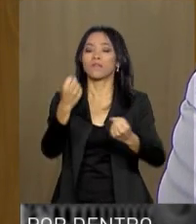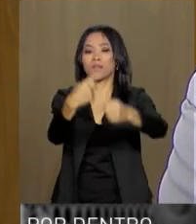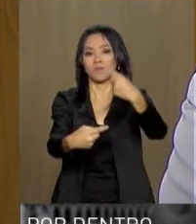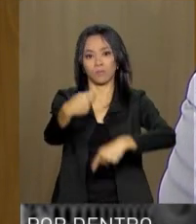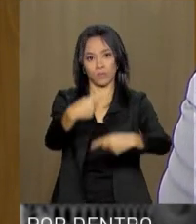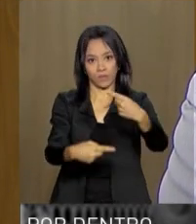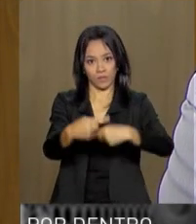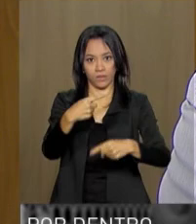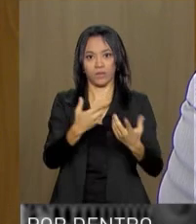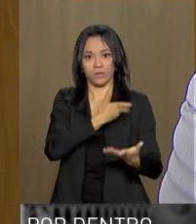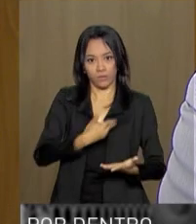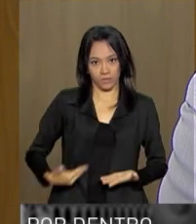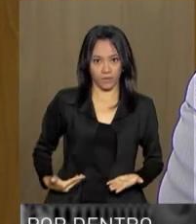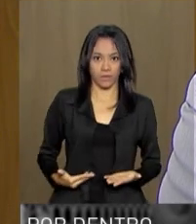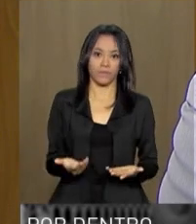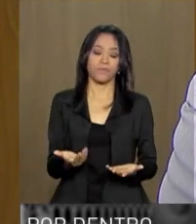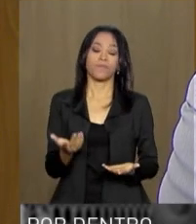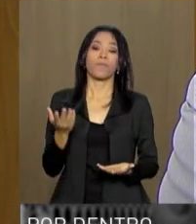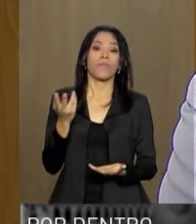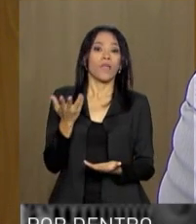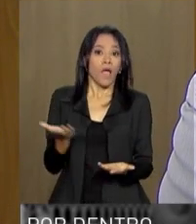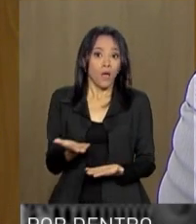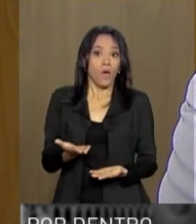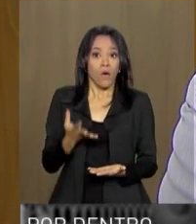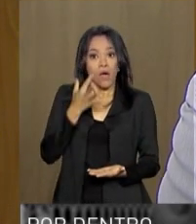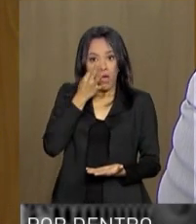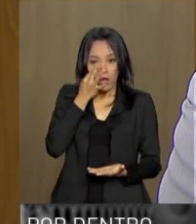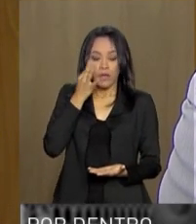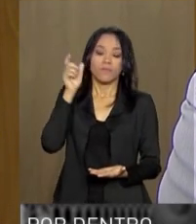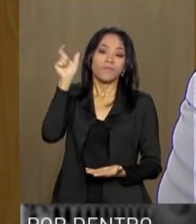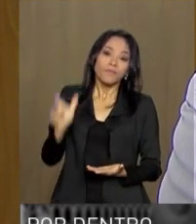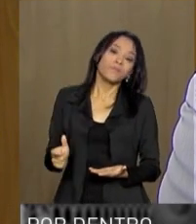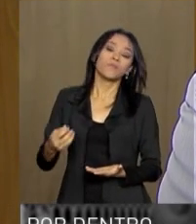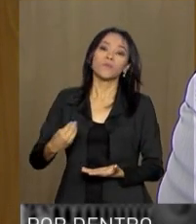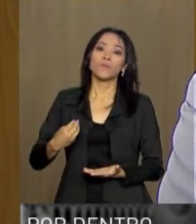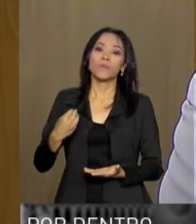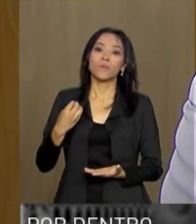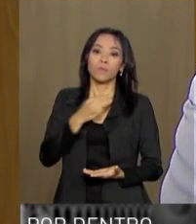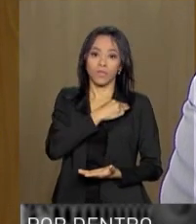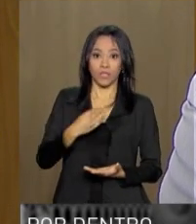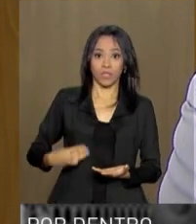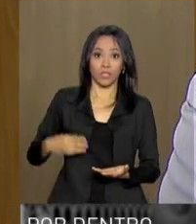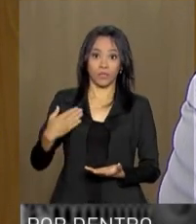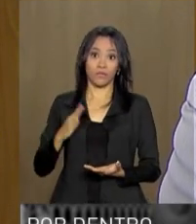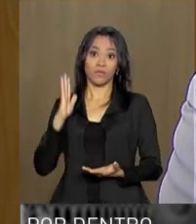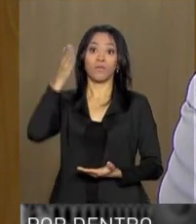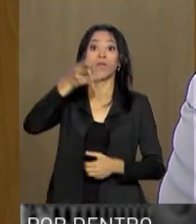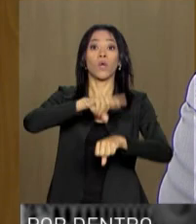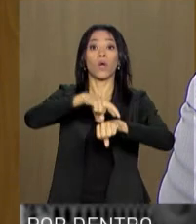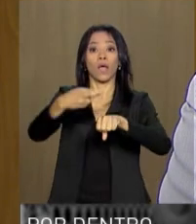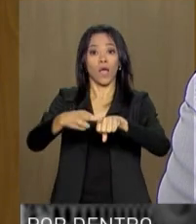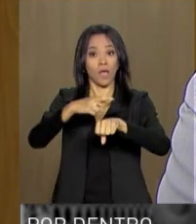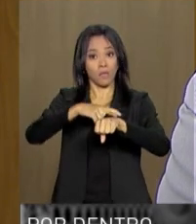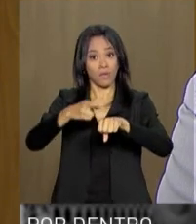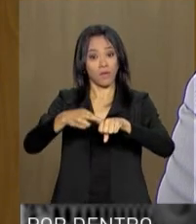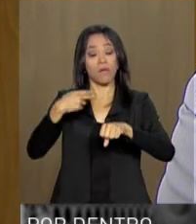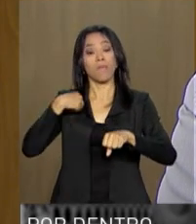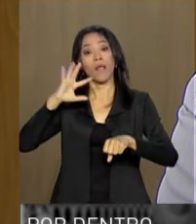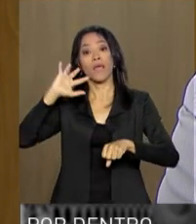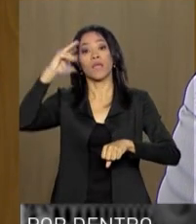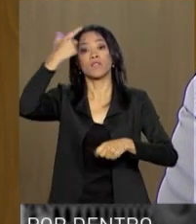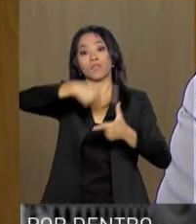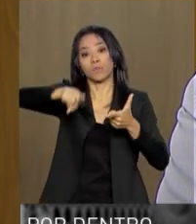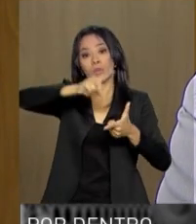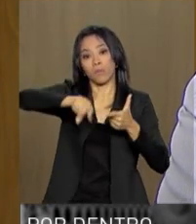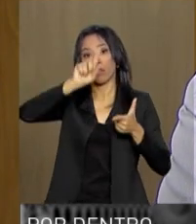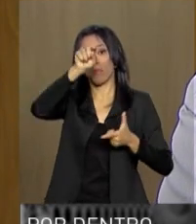agora neste momento mesmo ministro está em roraima para tratar aquela a questão dos venezuelanos com outros